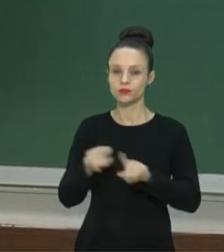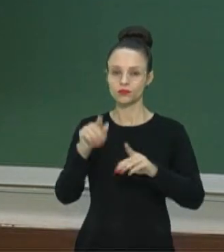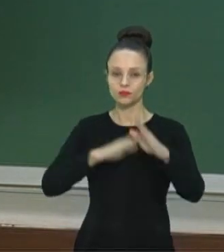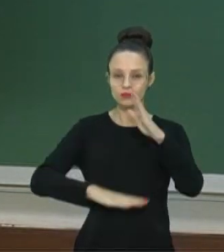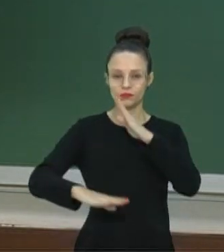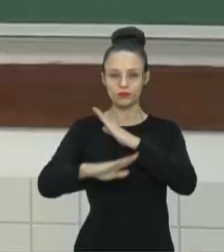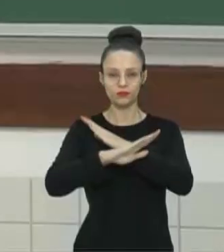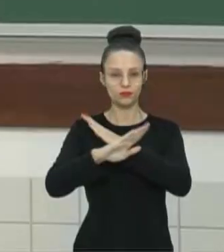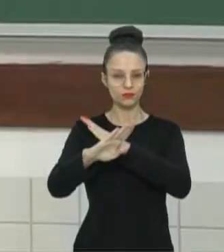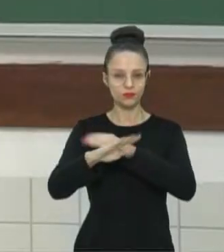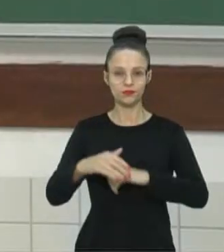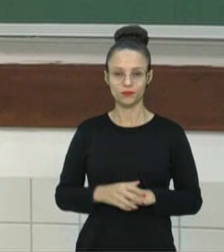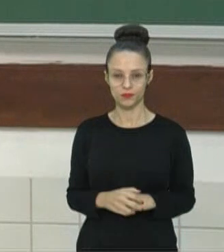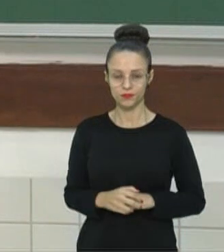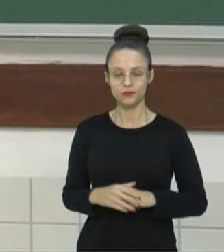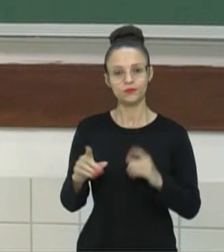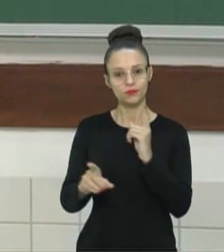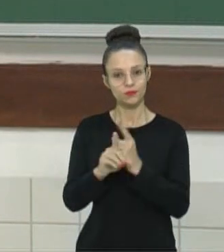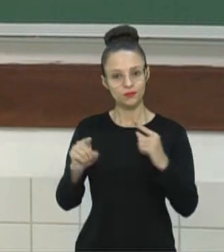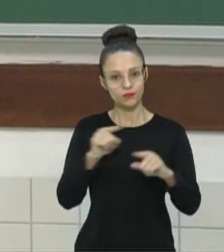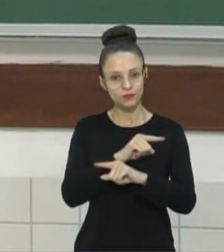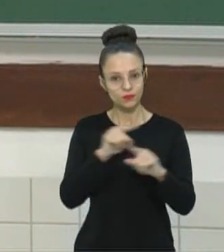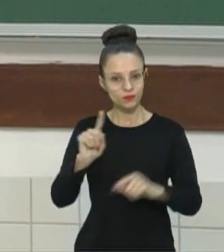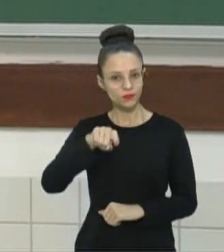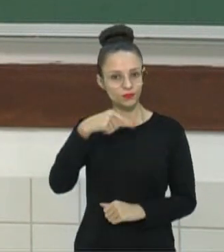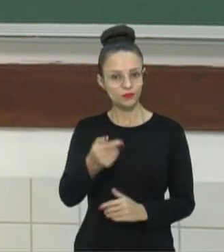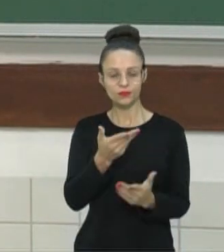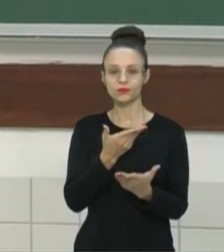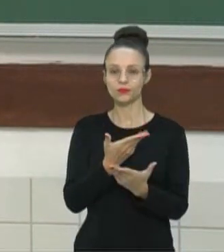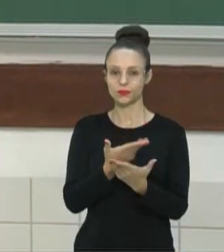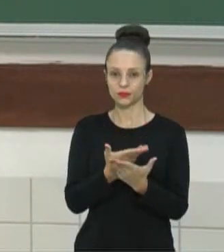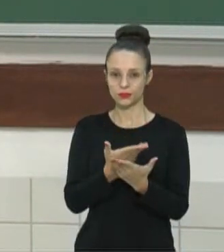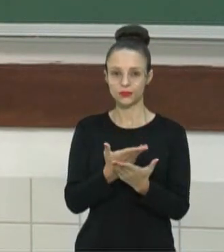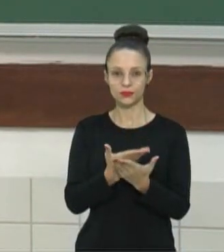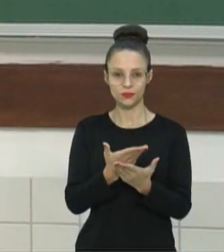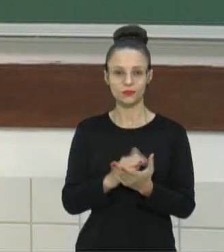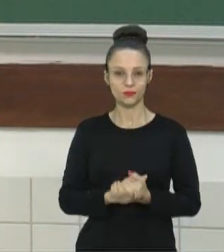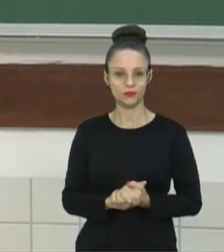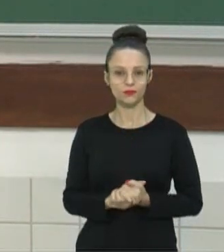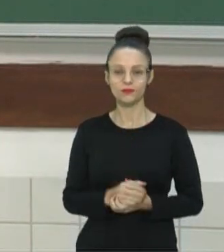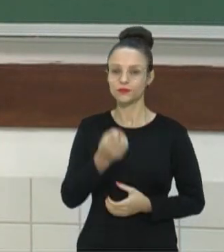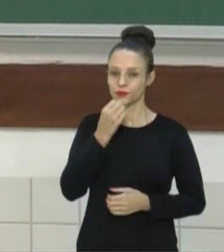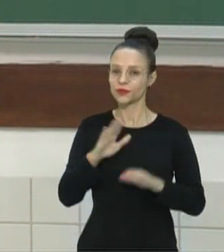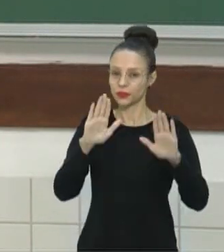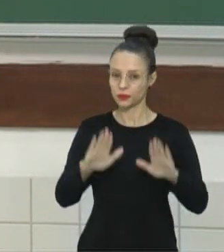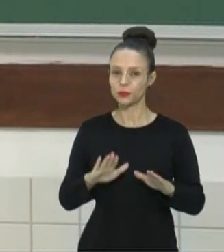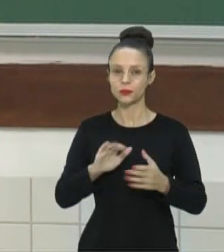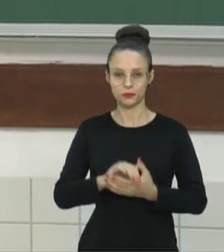samurais. Vejo vocês na próxima aula e fiquem bem.